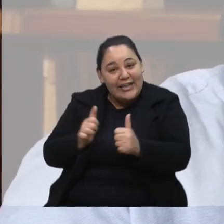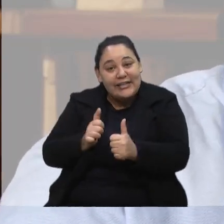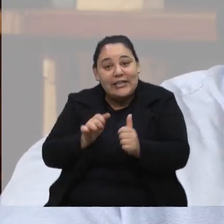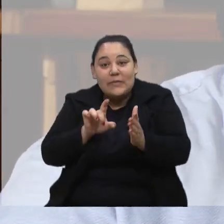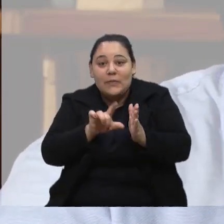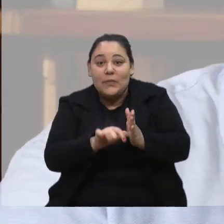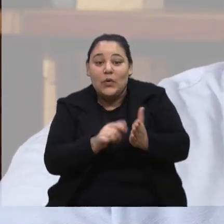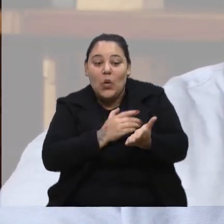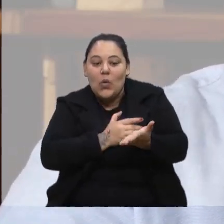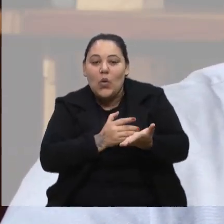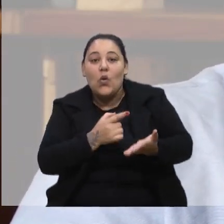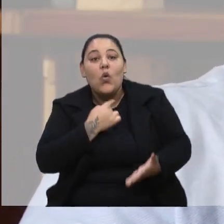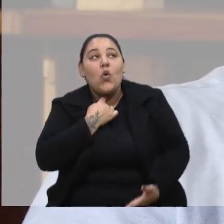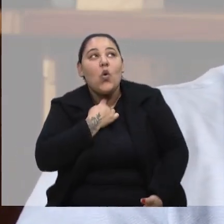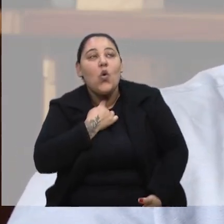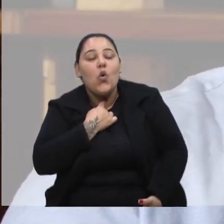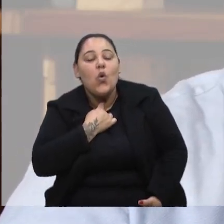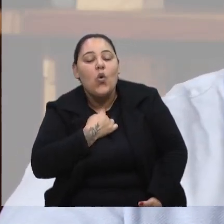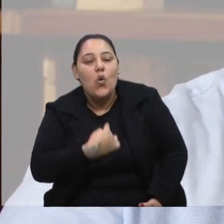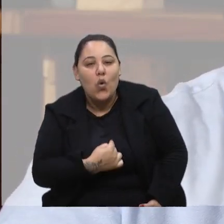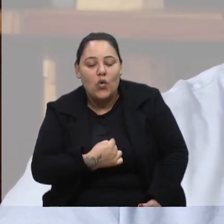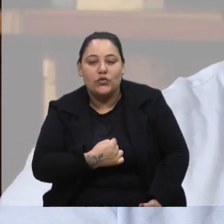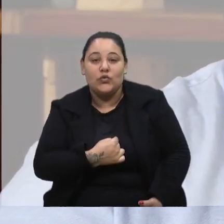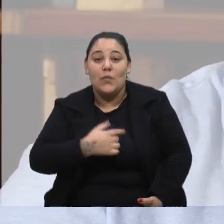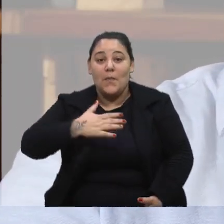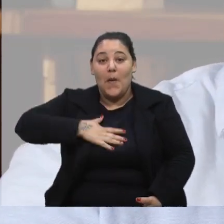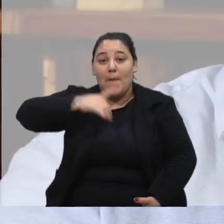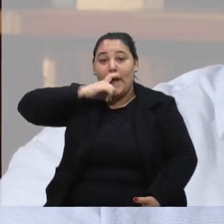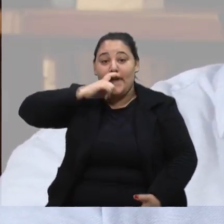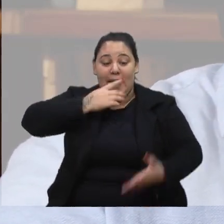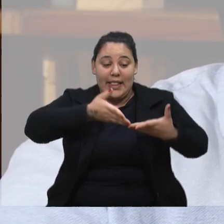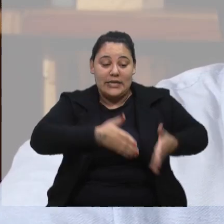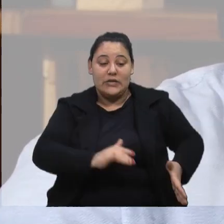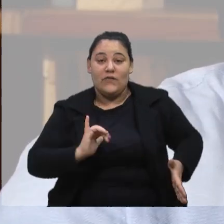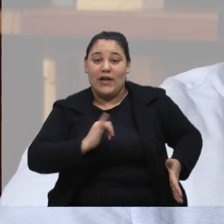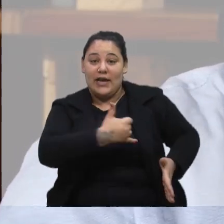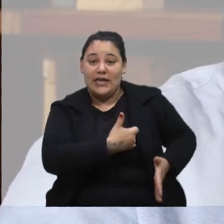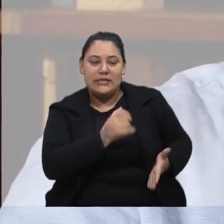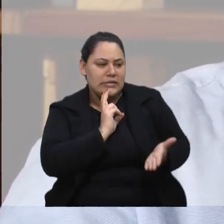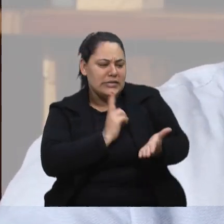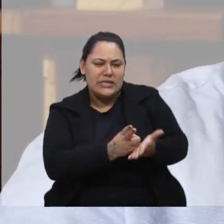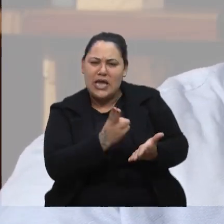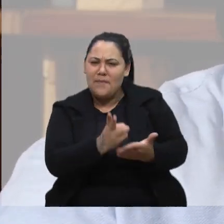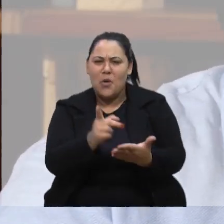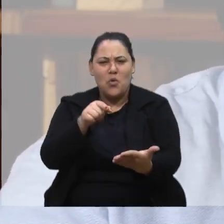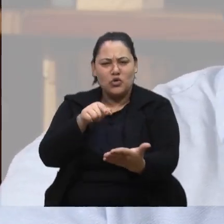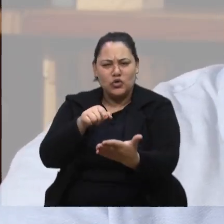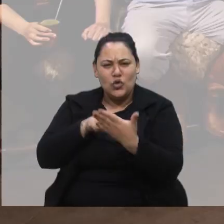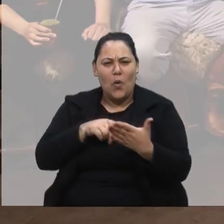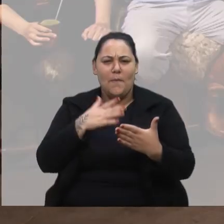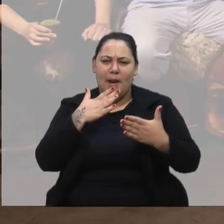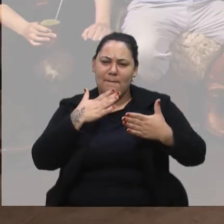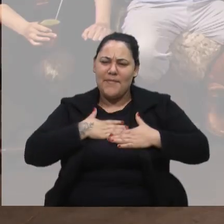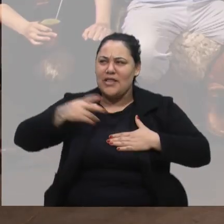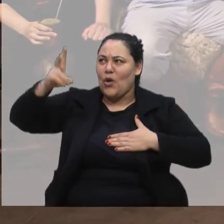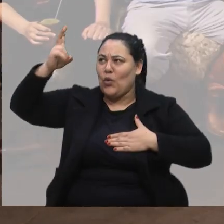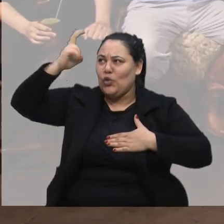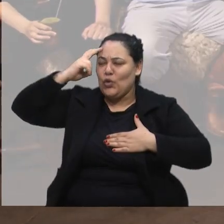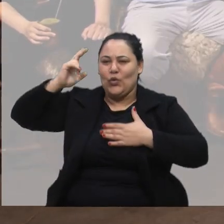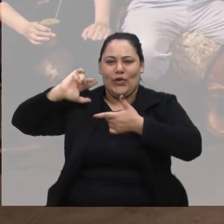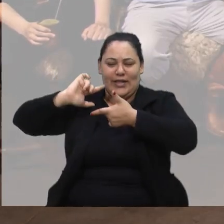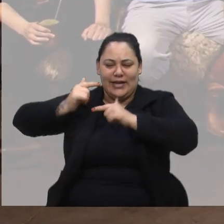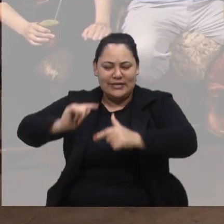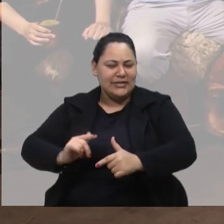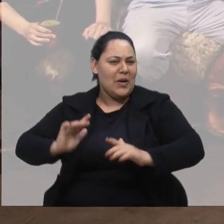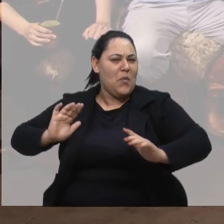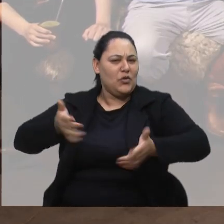pela música, né? Meu pai é natural da Vacaria e sempre me mostrando esse lado, né, da cultura gaúcha, me